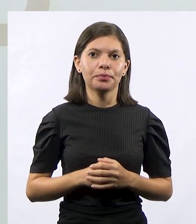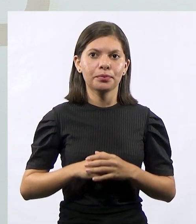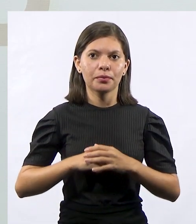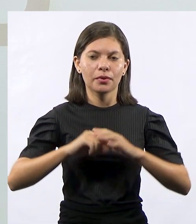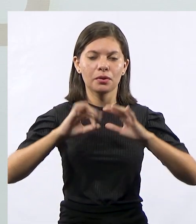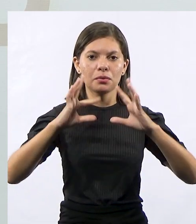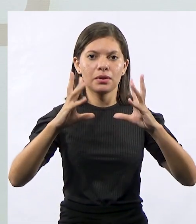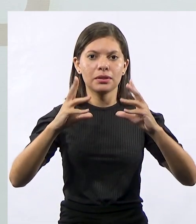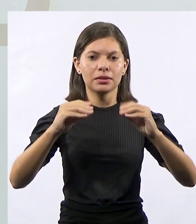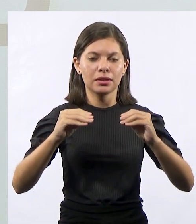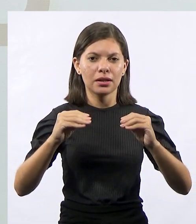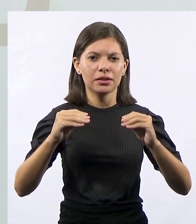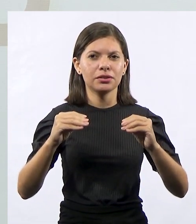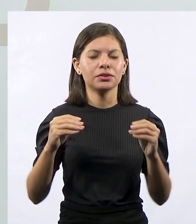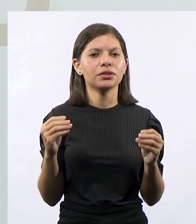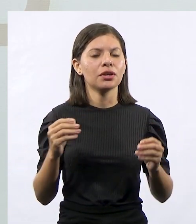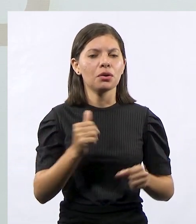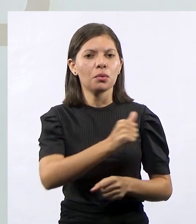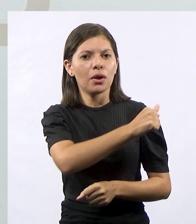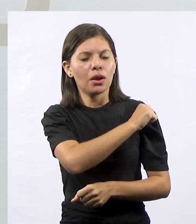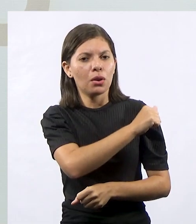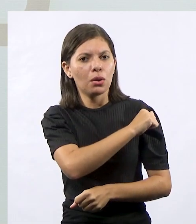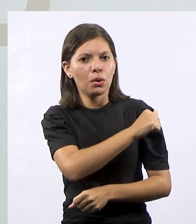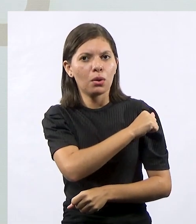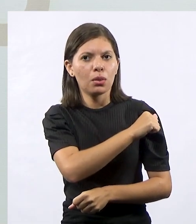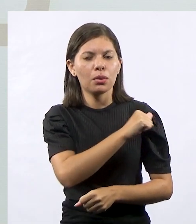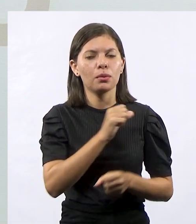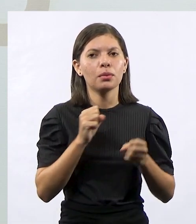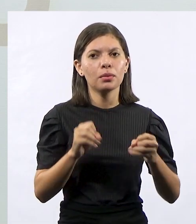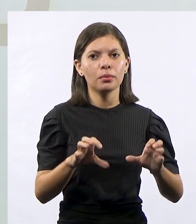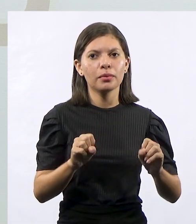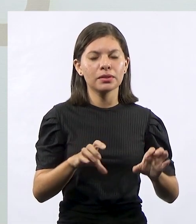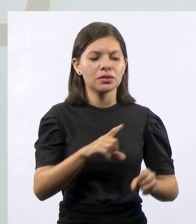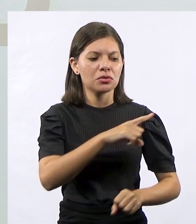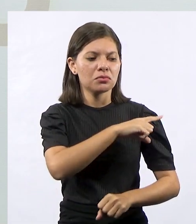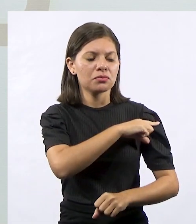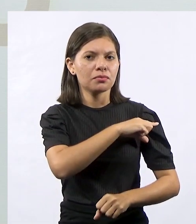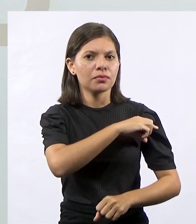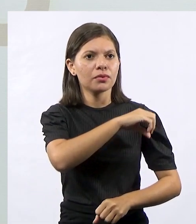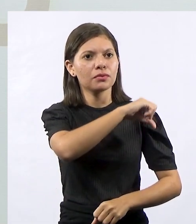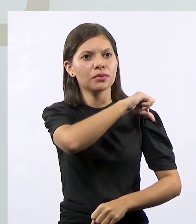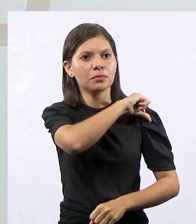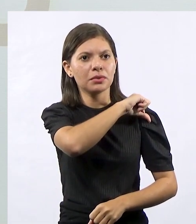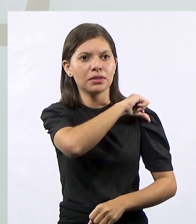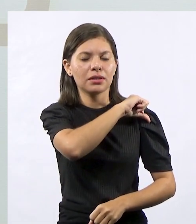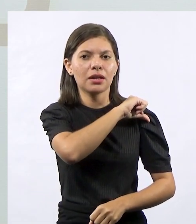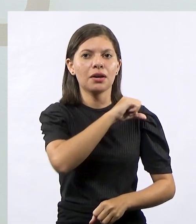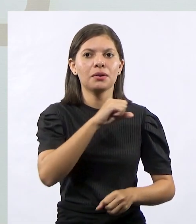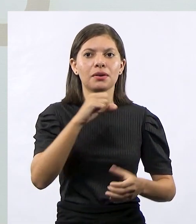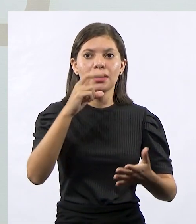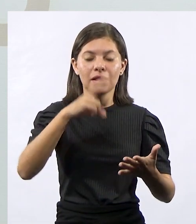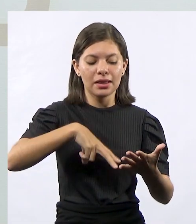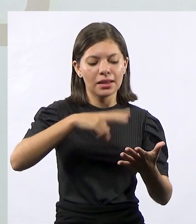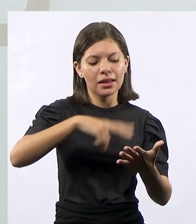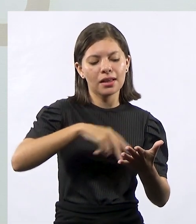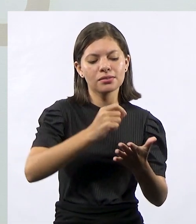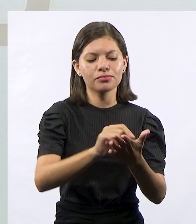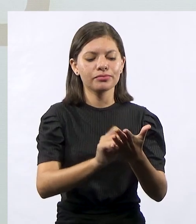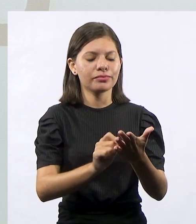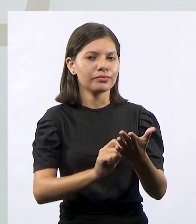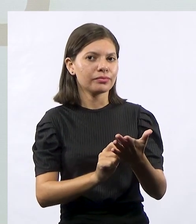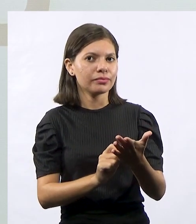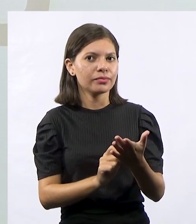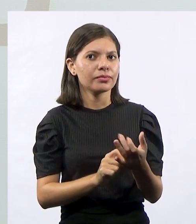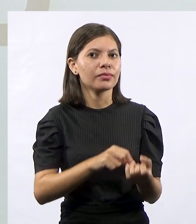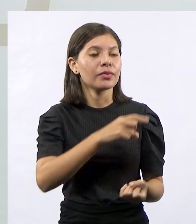de qualidade, né? O aluno do ensino fundamental tem que, no segundo ano, estar lendo e escrevendo, no ensino fundamental,